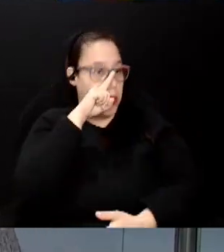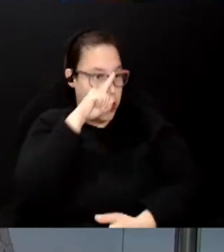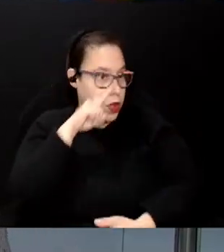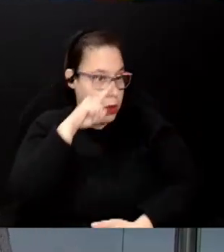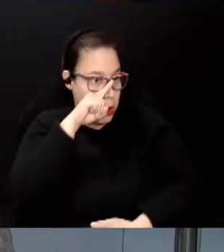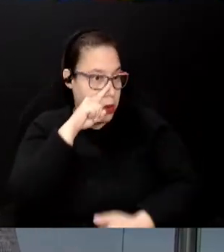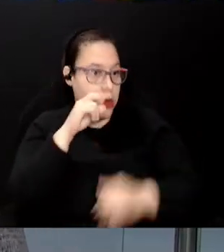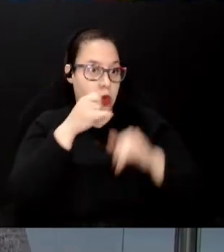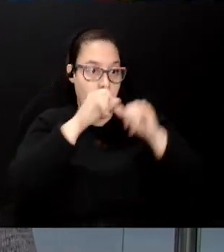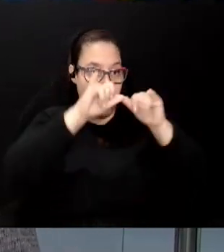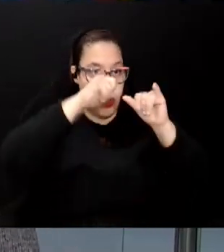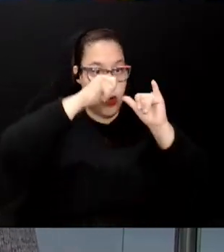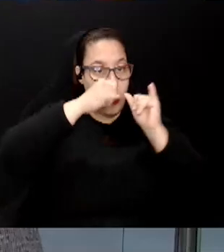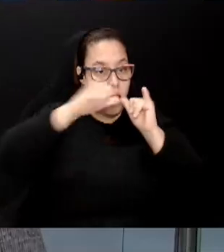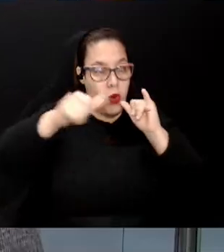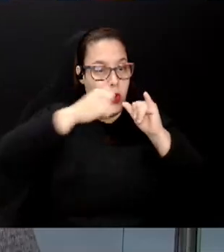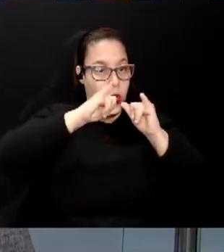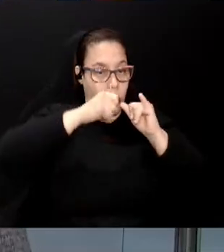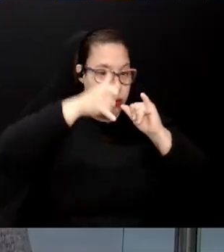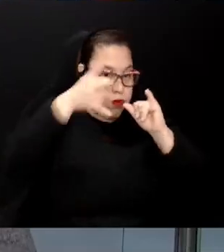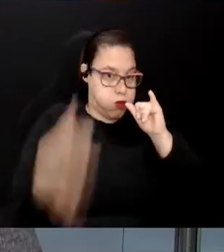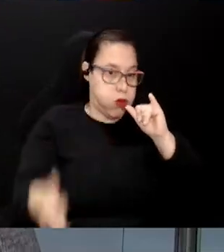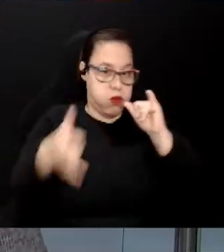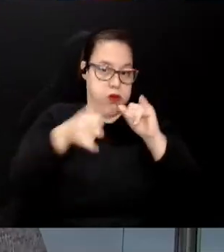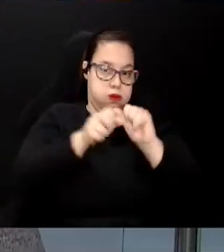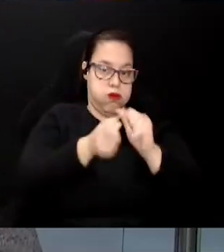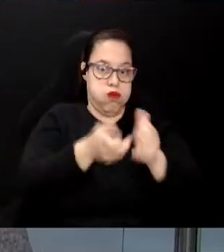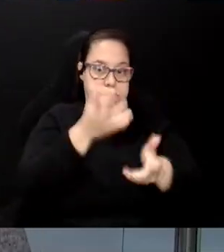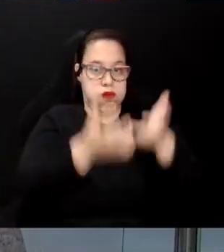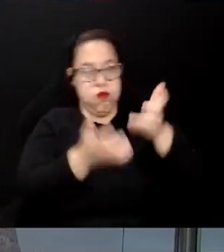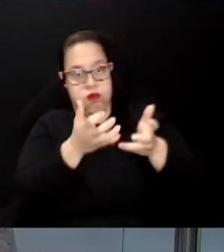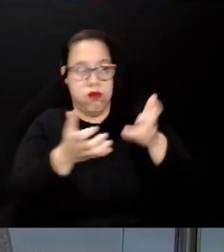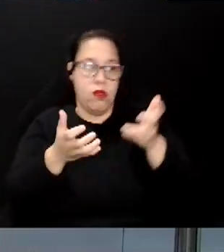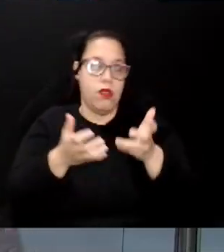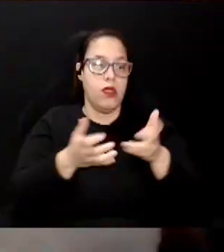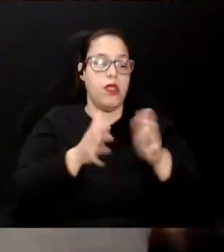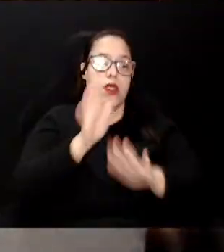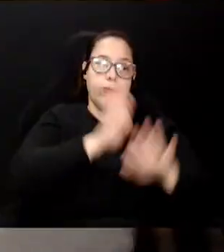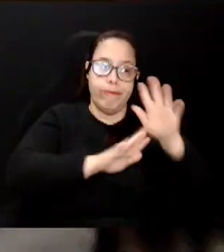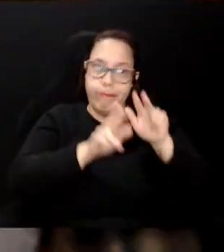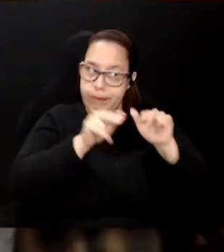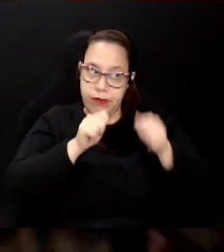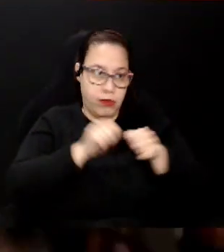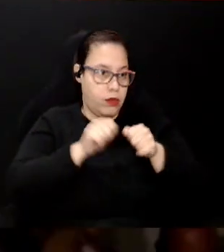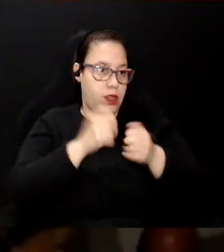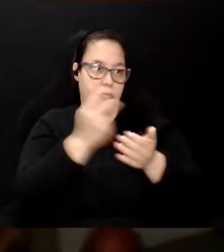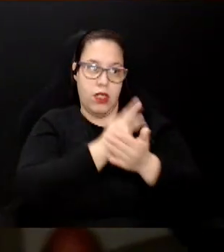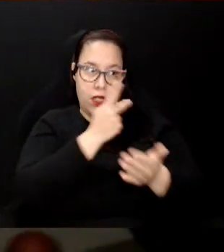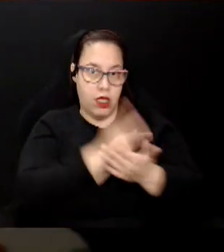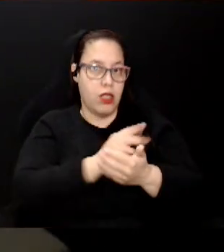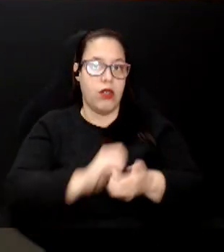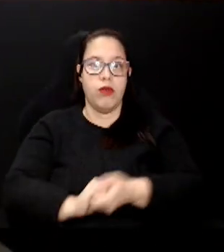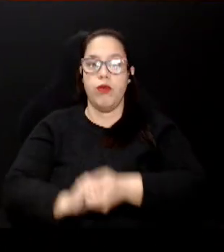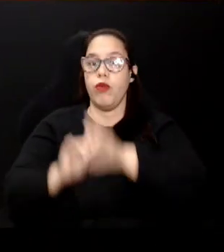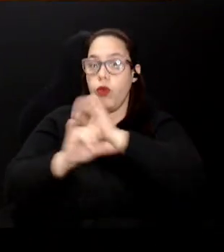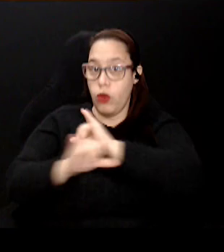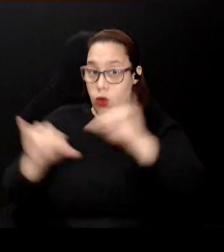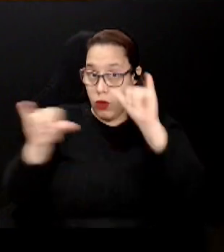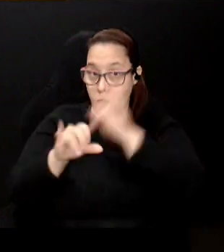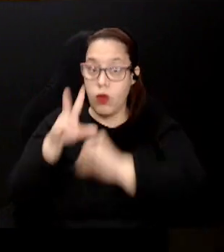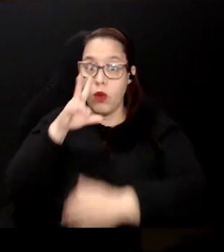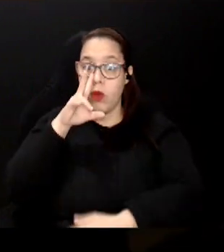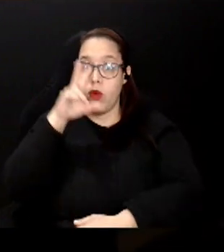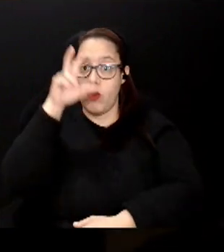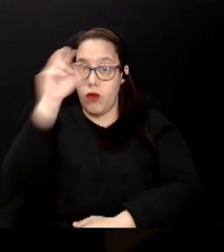preso, mal conectado, pode soltar, cair sobre alguém. Então, assim, é nunca fazer de forma irregular. A campanha reforça ainda os